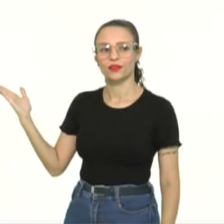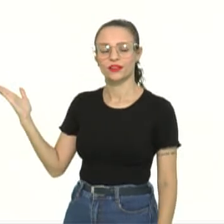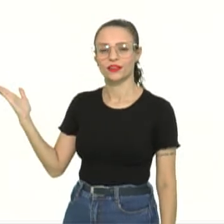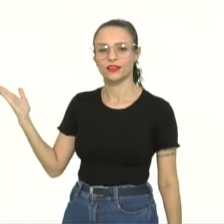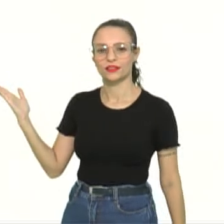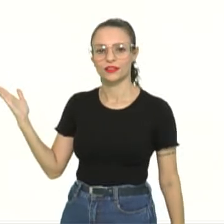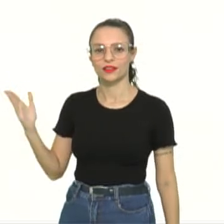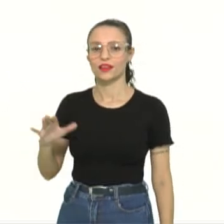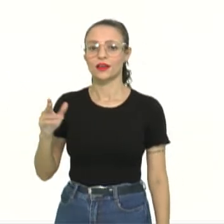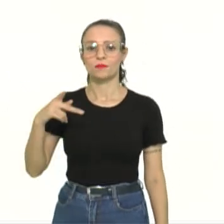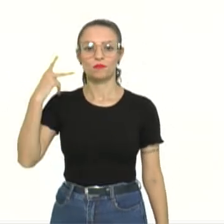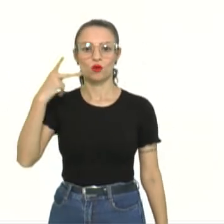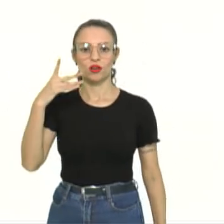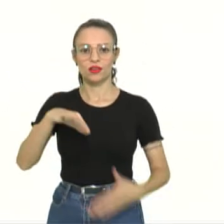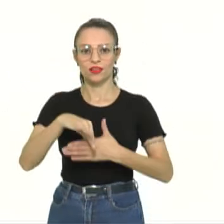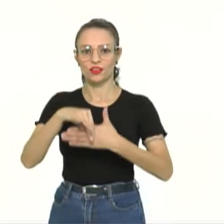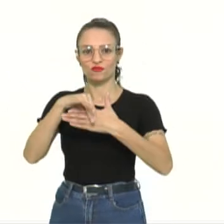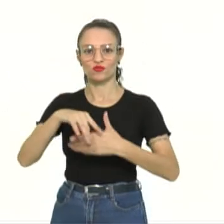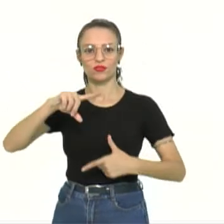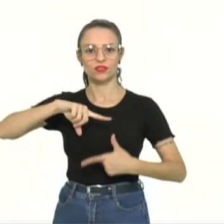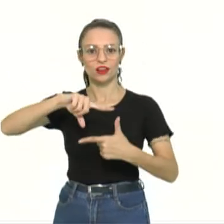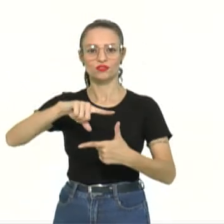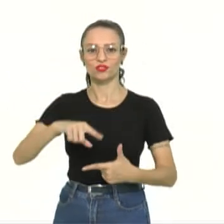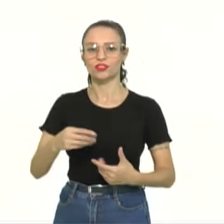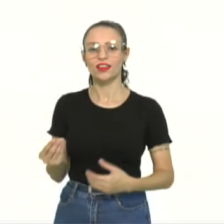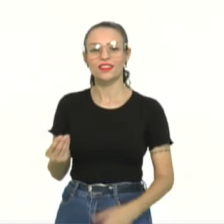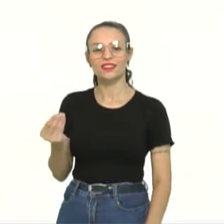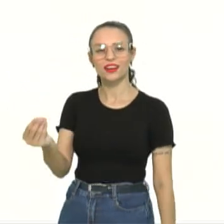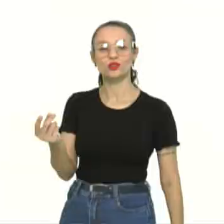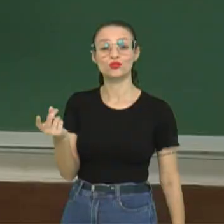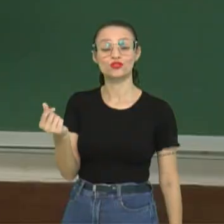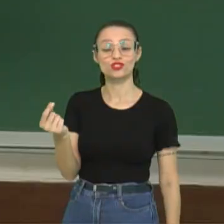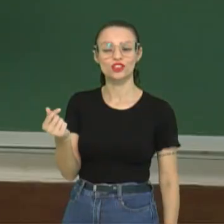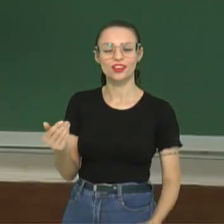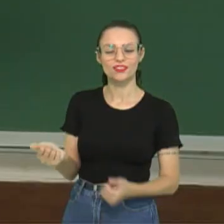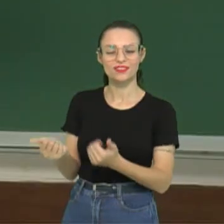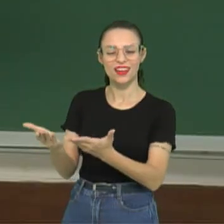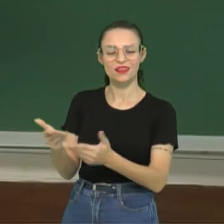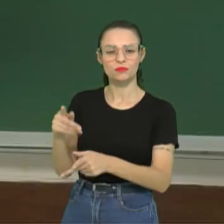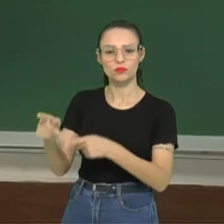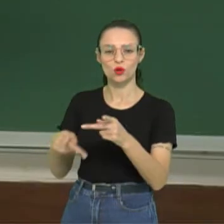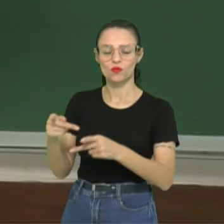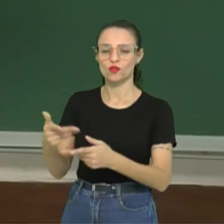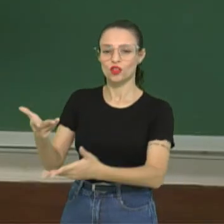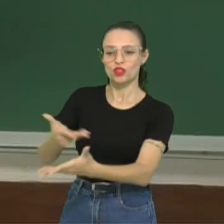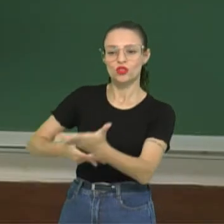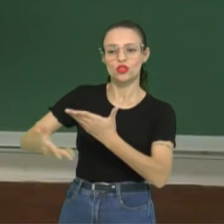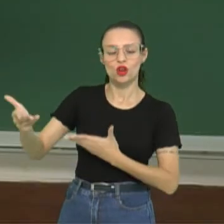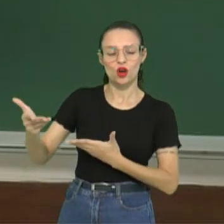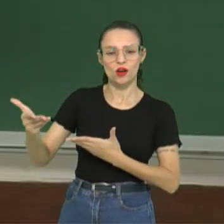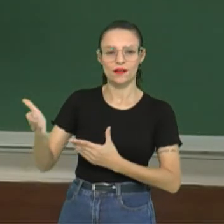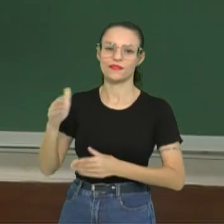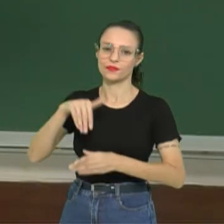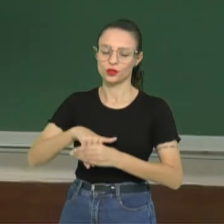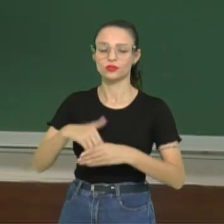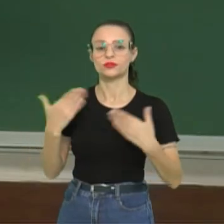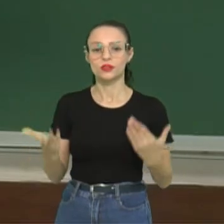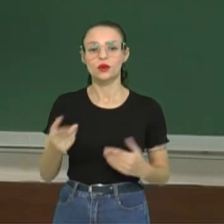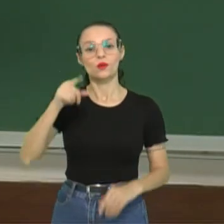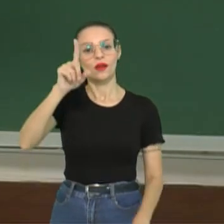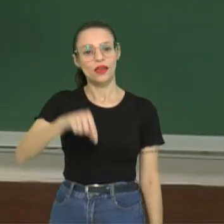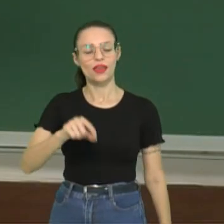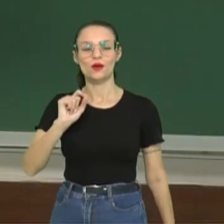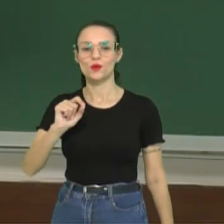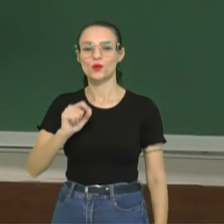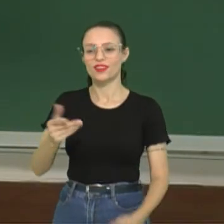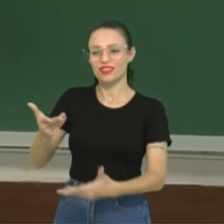aqui uma figura de um político tradicional dando um dinheirinho ali para o povo como troca de favor e não